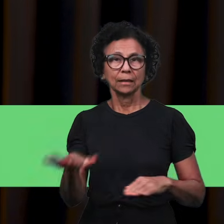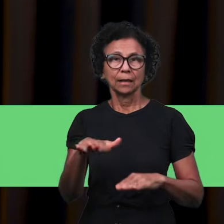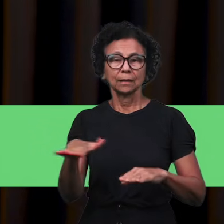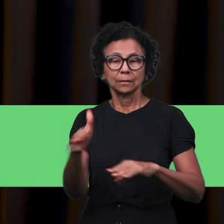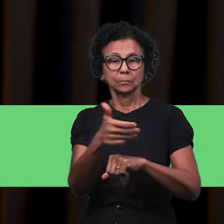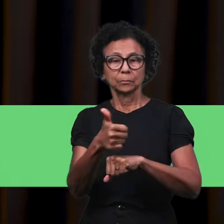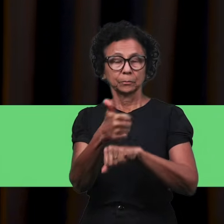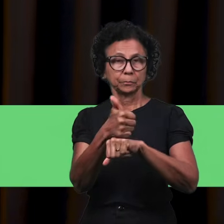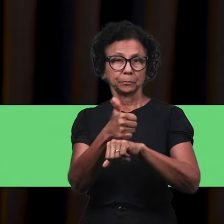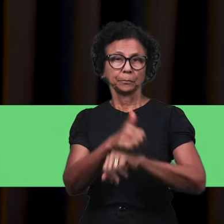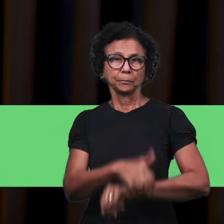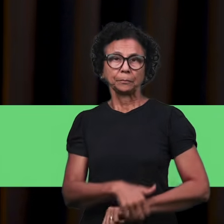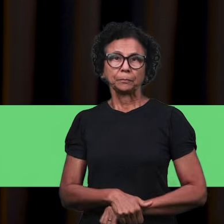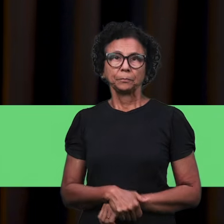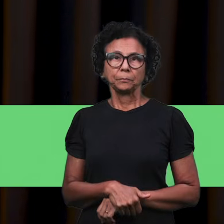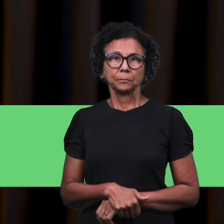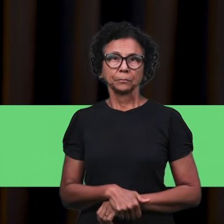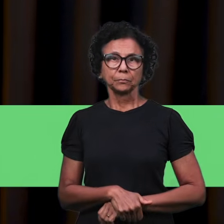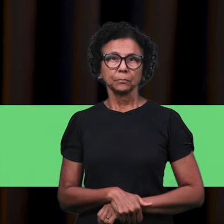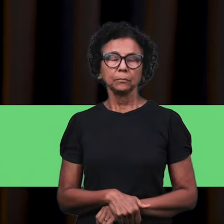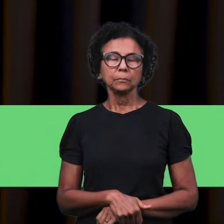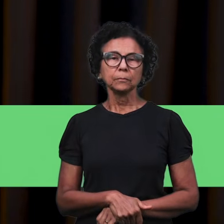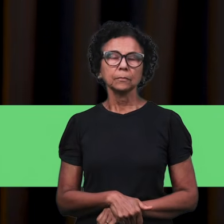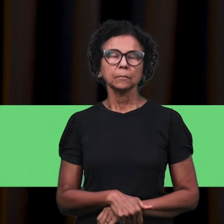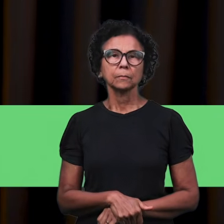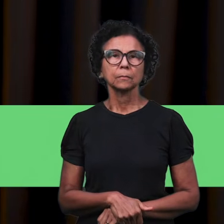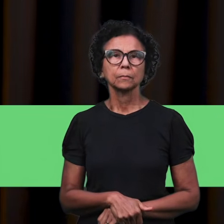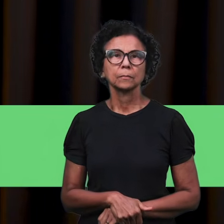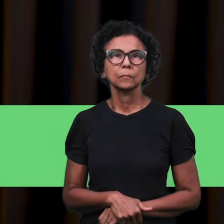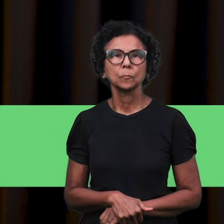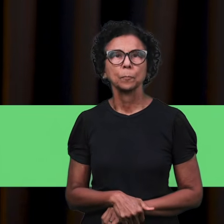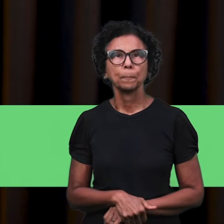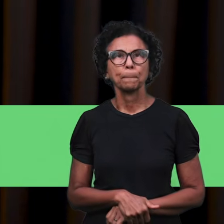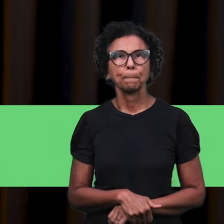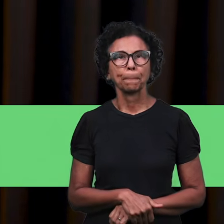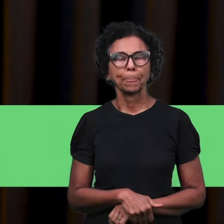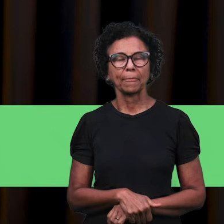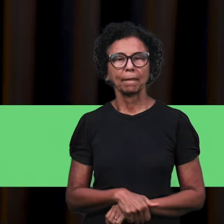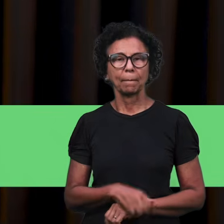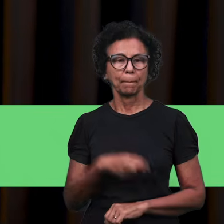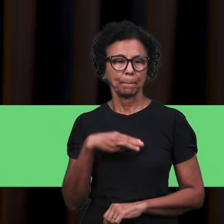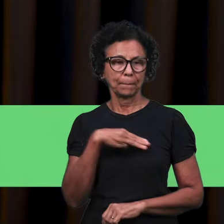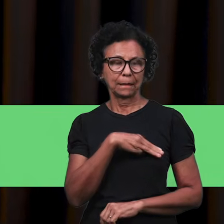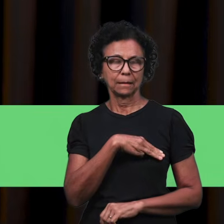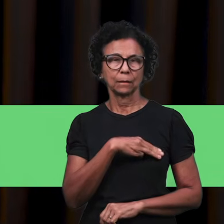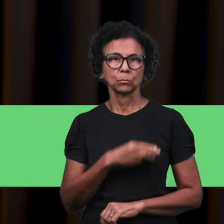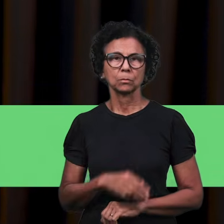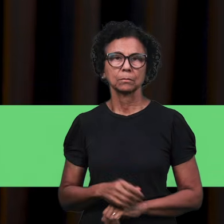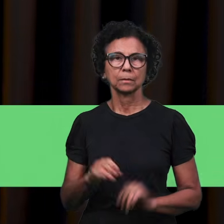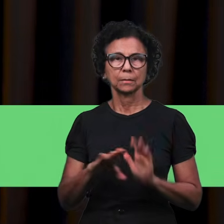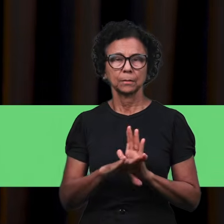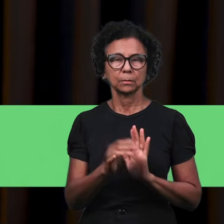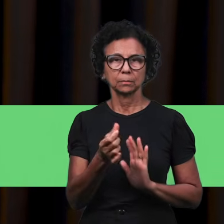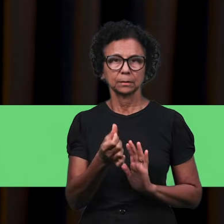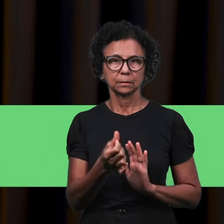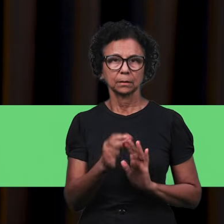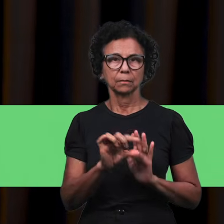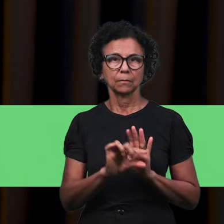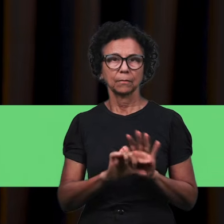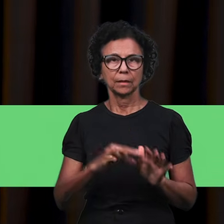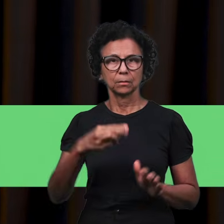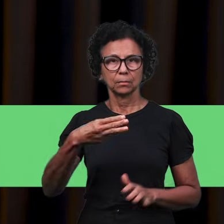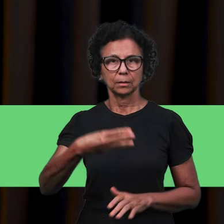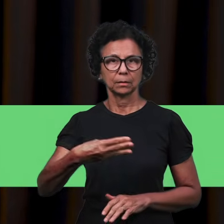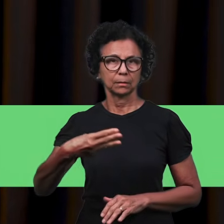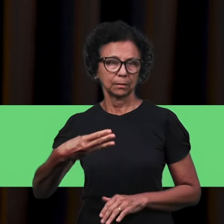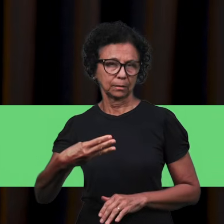jovem. E o texto bíblico que nós vamos ler está no Evangelho de Mateus, no capítulo 6,